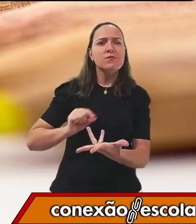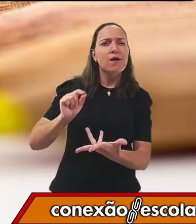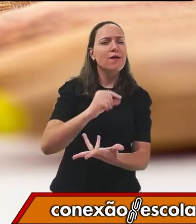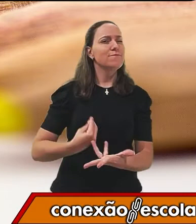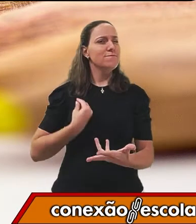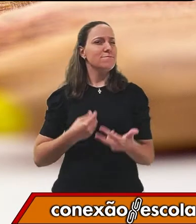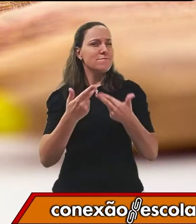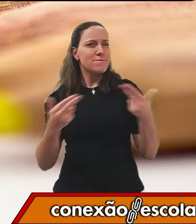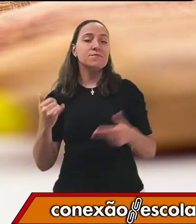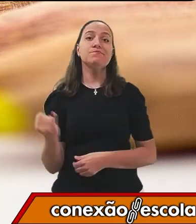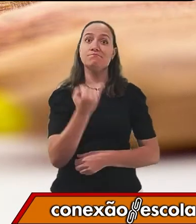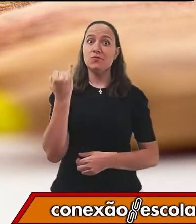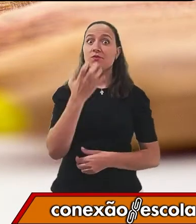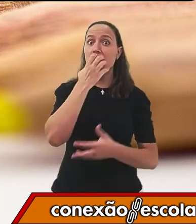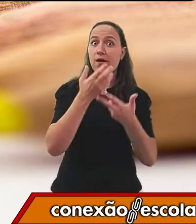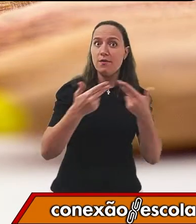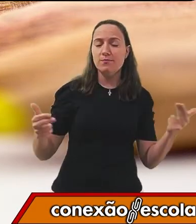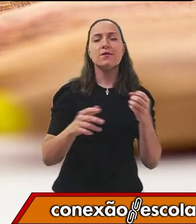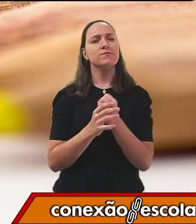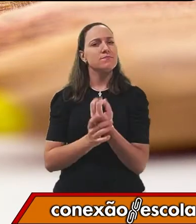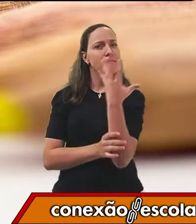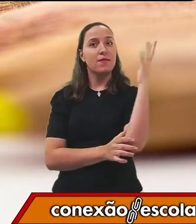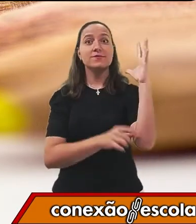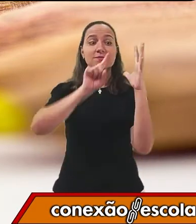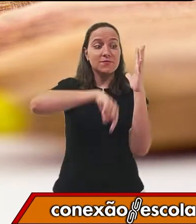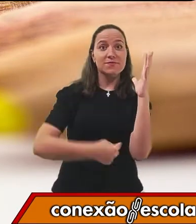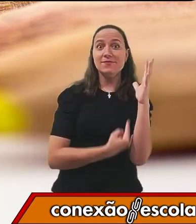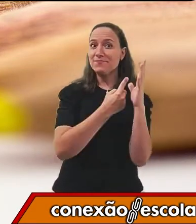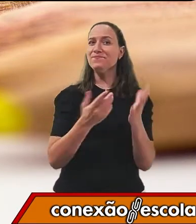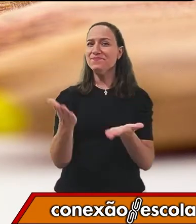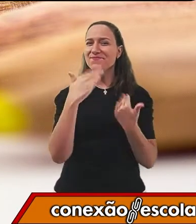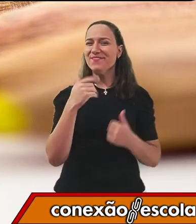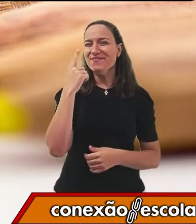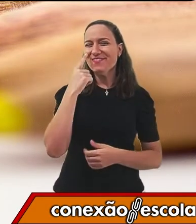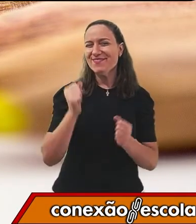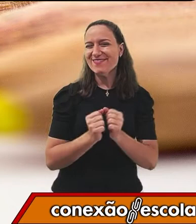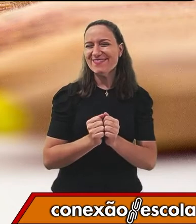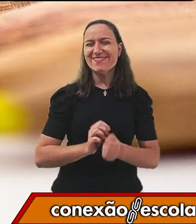dos animais, plantas e a fotossíntese. Vamos lá?